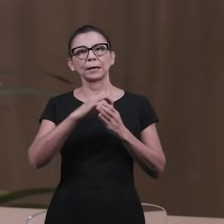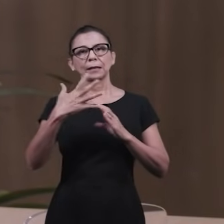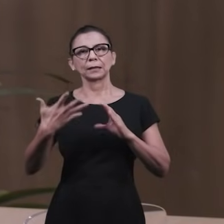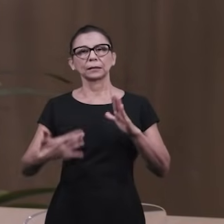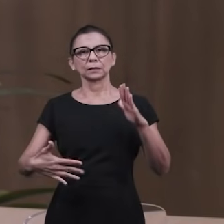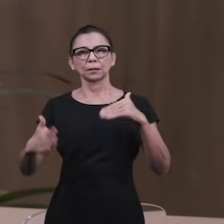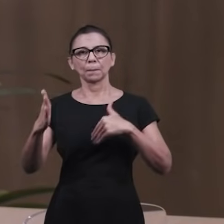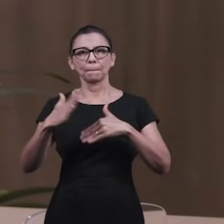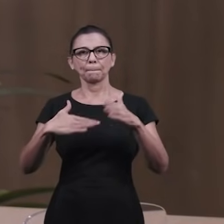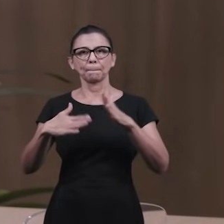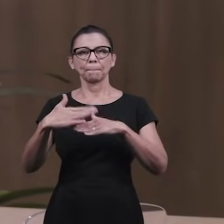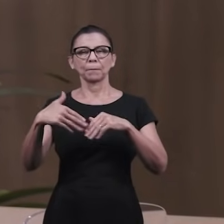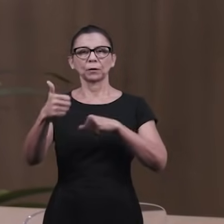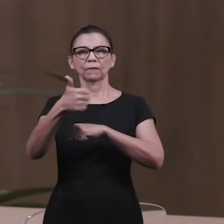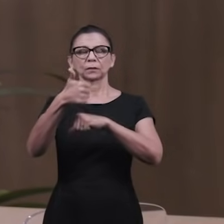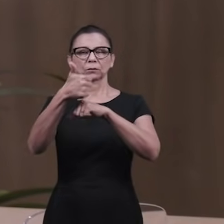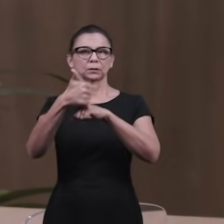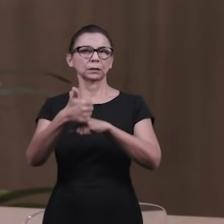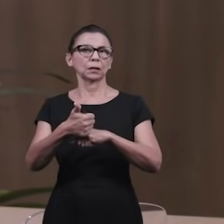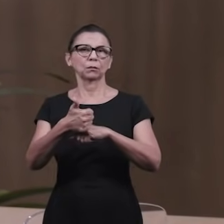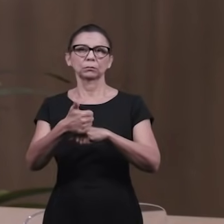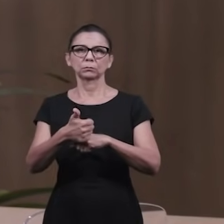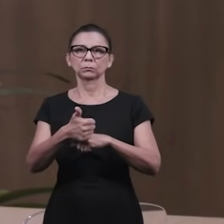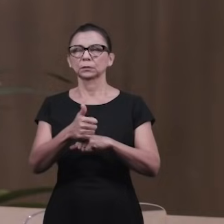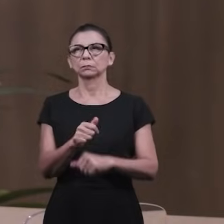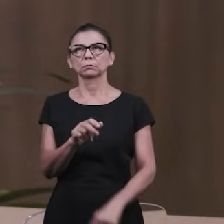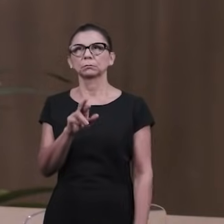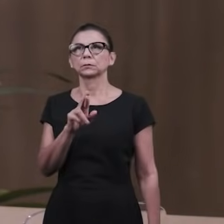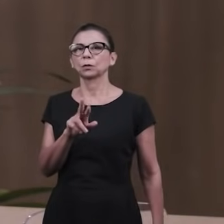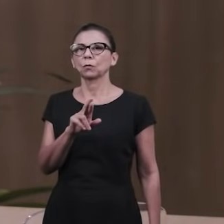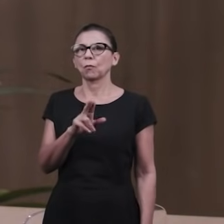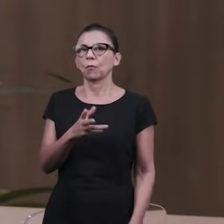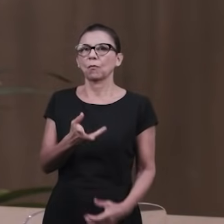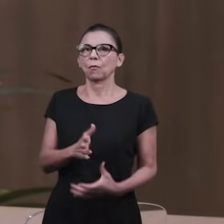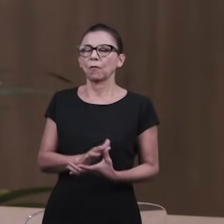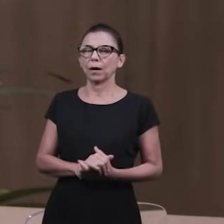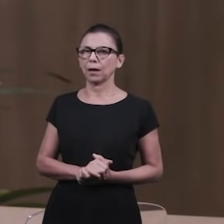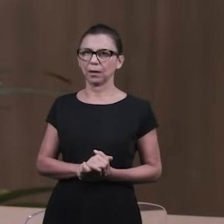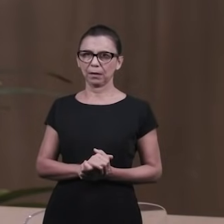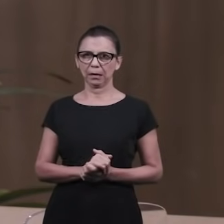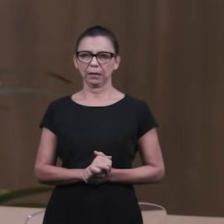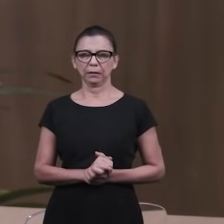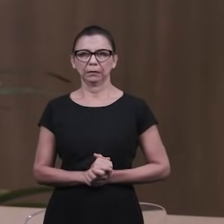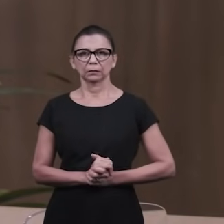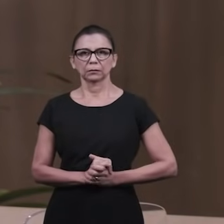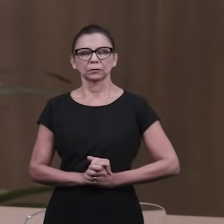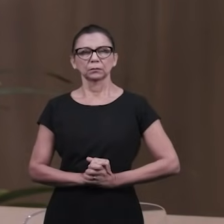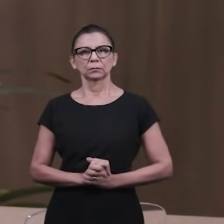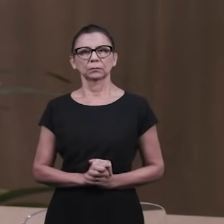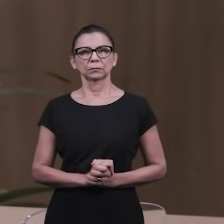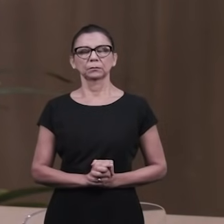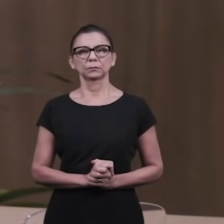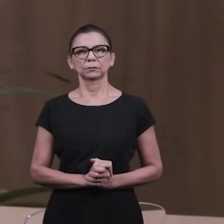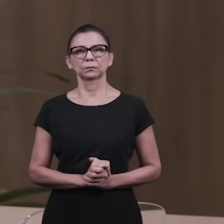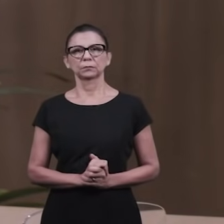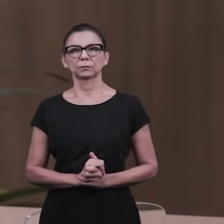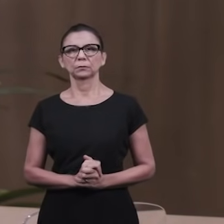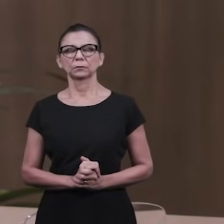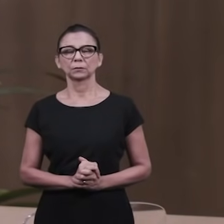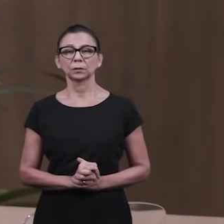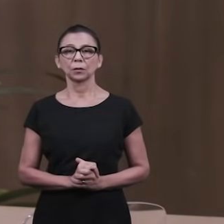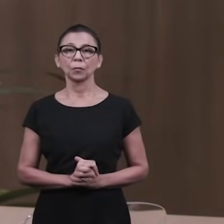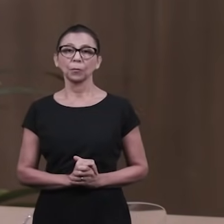profissional, ou seja, ele não dá para você uma designação profissional, porque